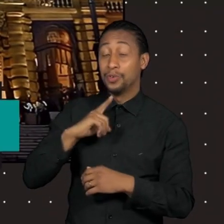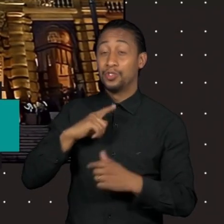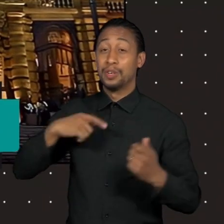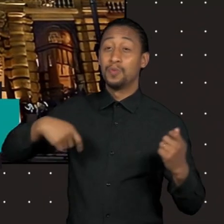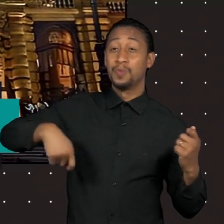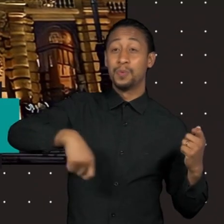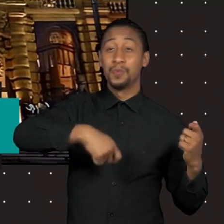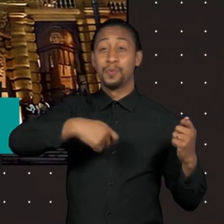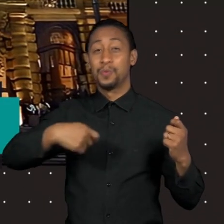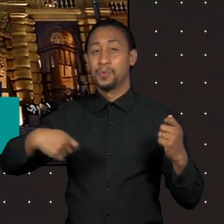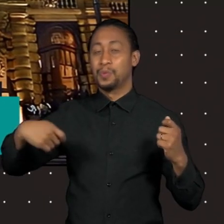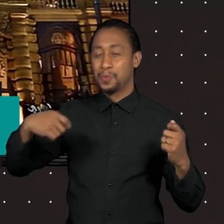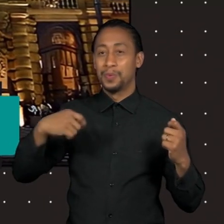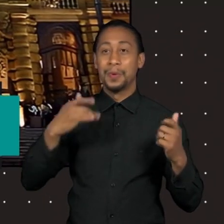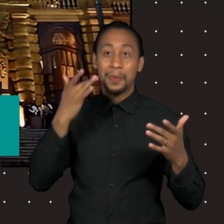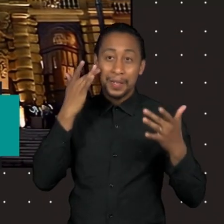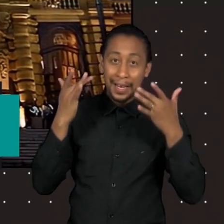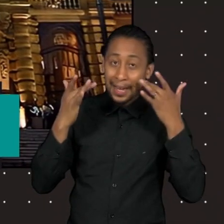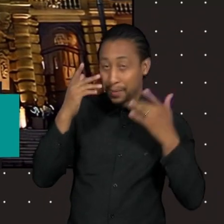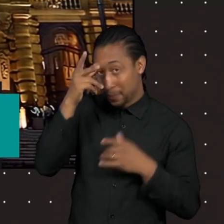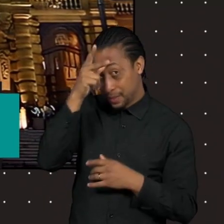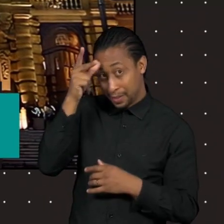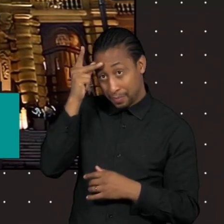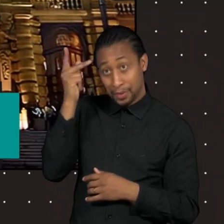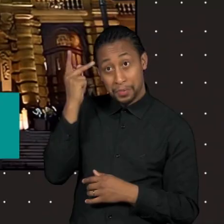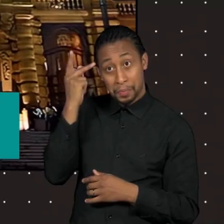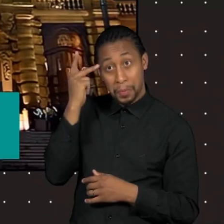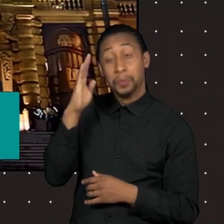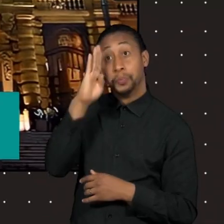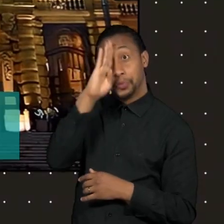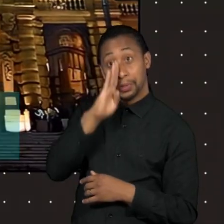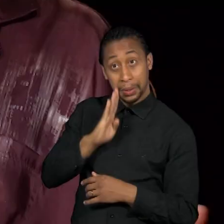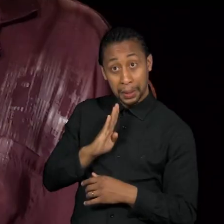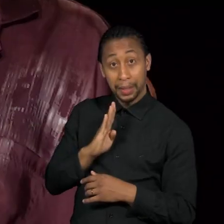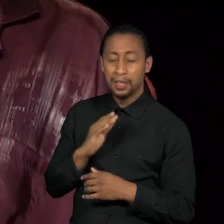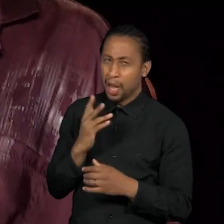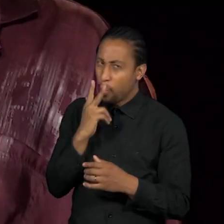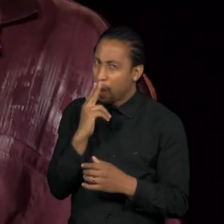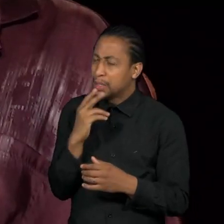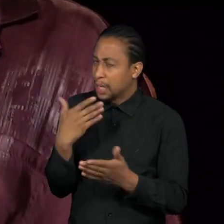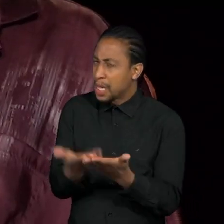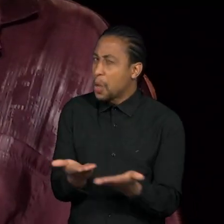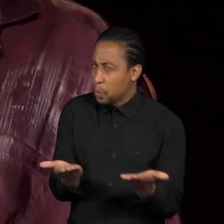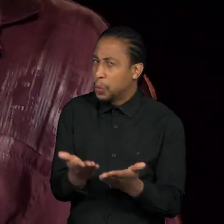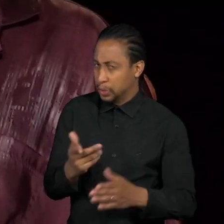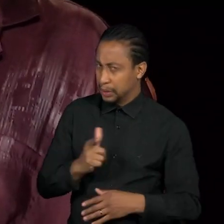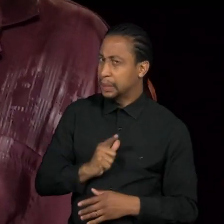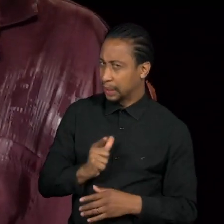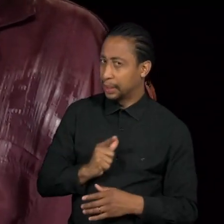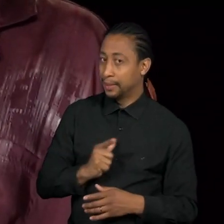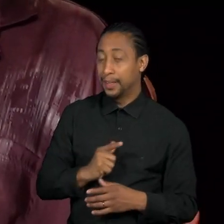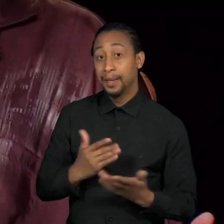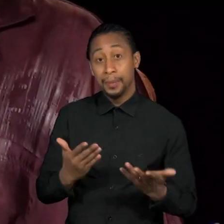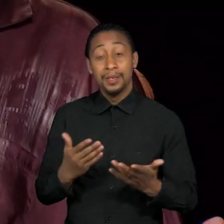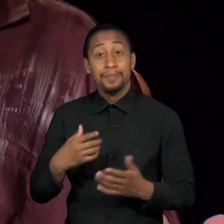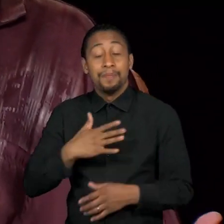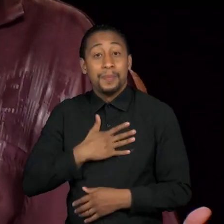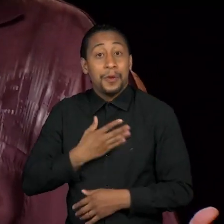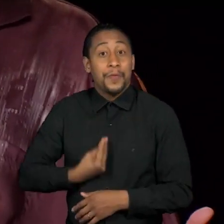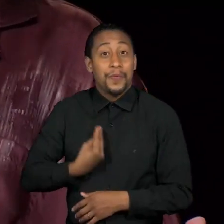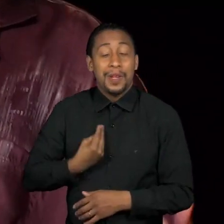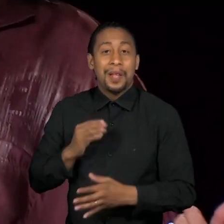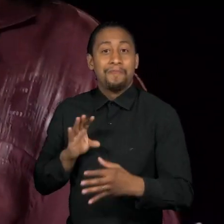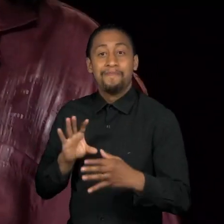Teatro Municipal, acho que ainda tem, né? Gratuito. Então, realmente era uma vida cultural, e acho que